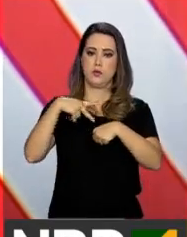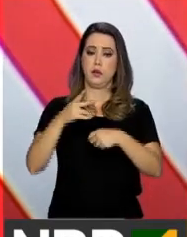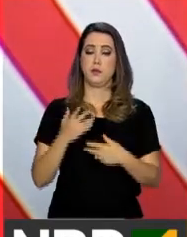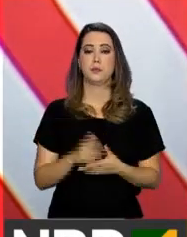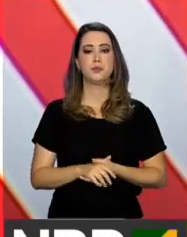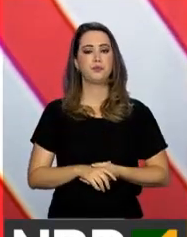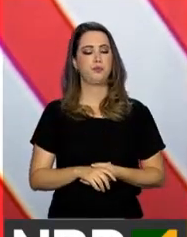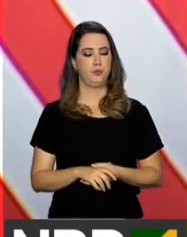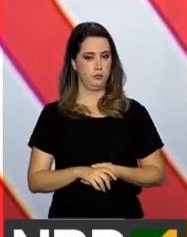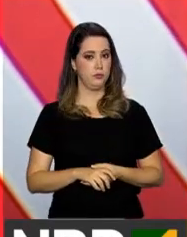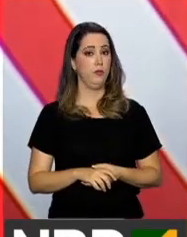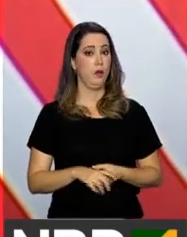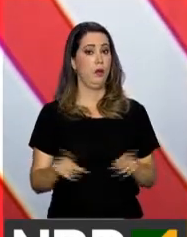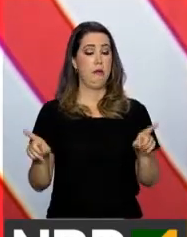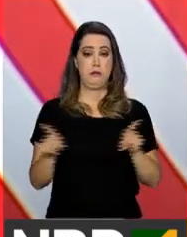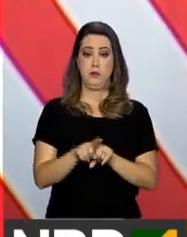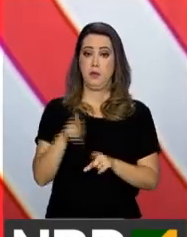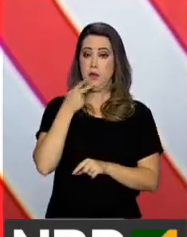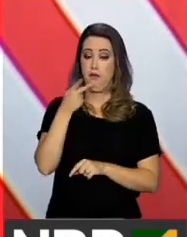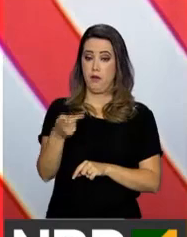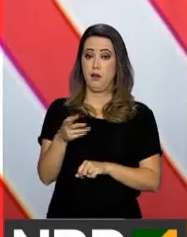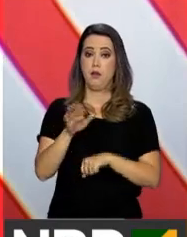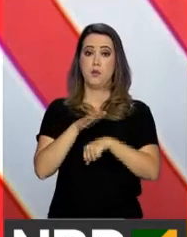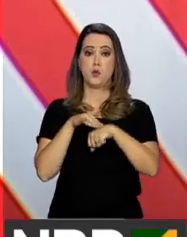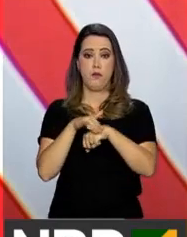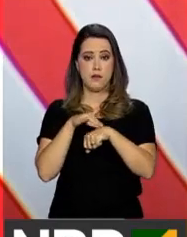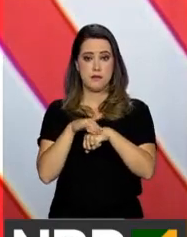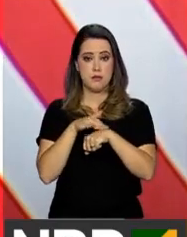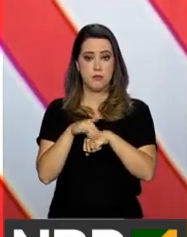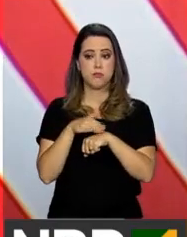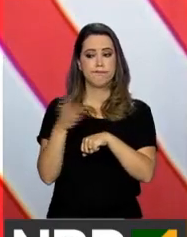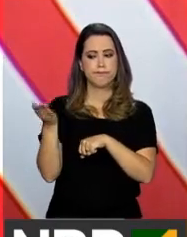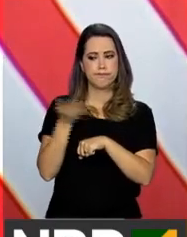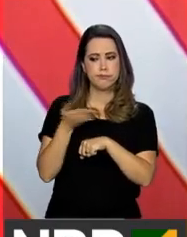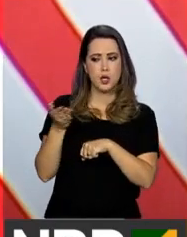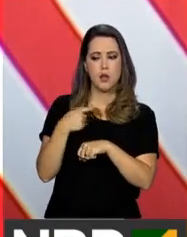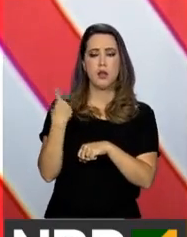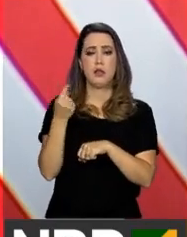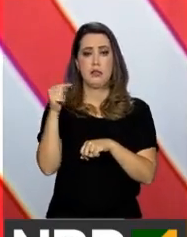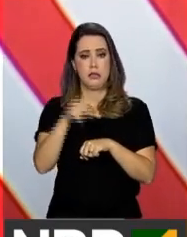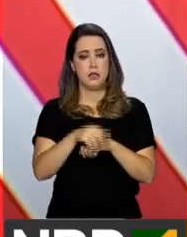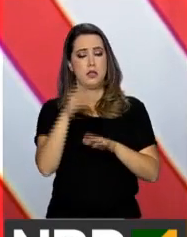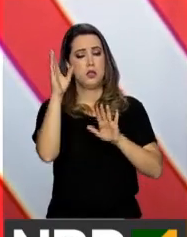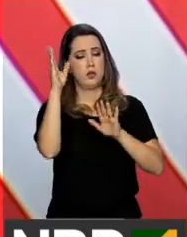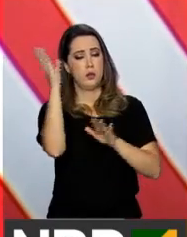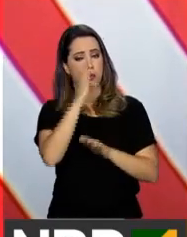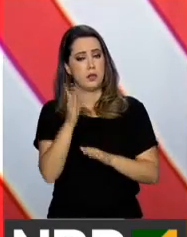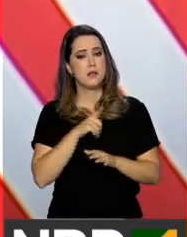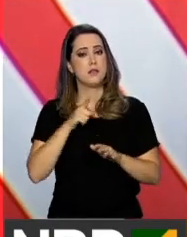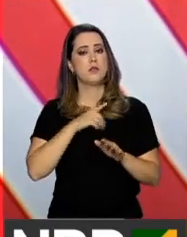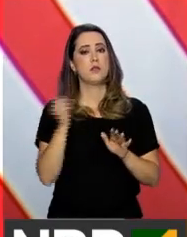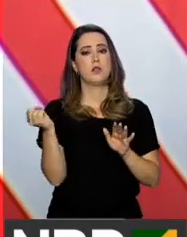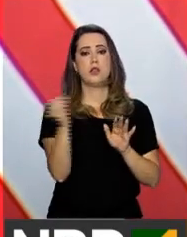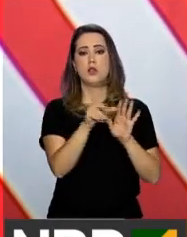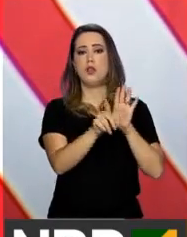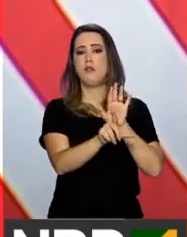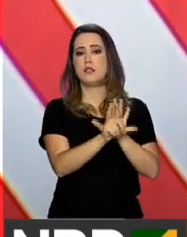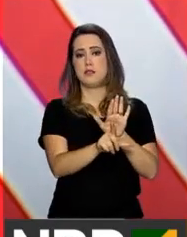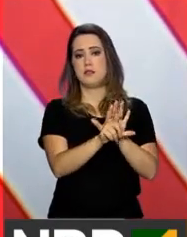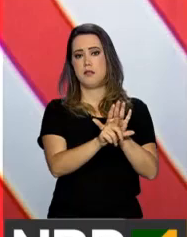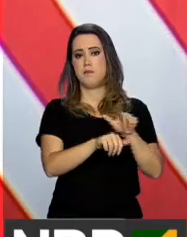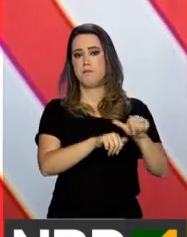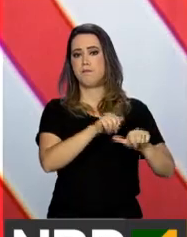conversamos ainda sobre as reformas que temos levado adiante no Brasil, reformas que, naturalmente,